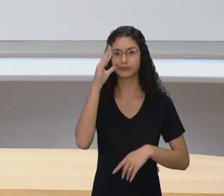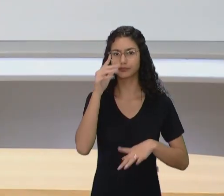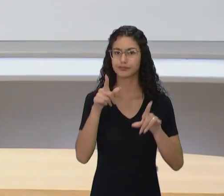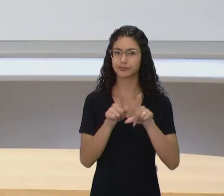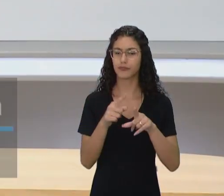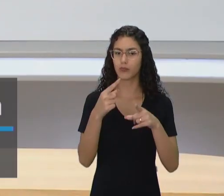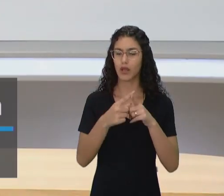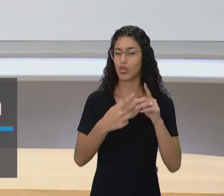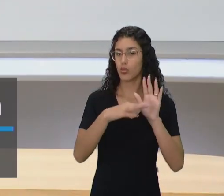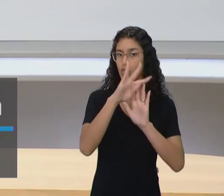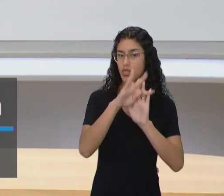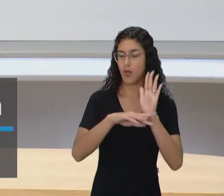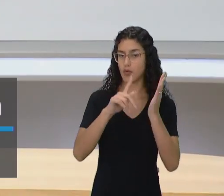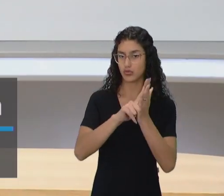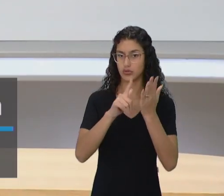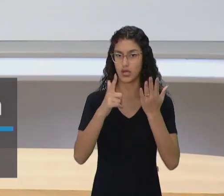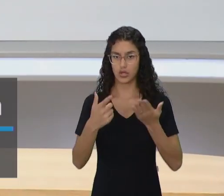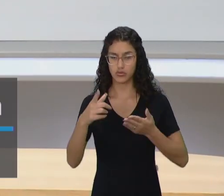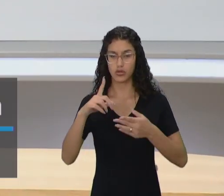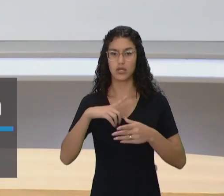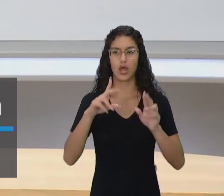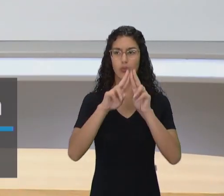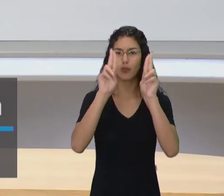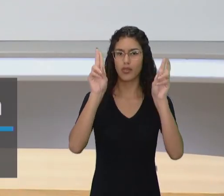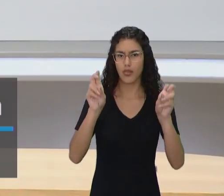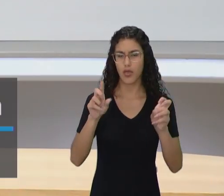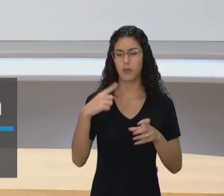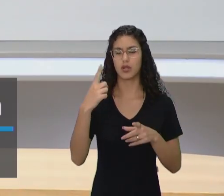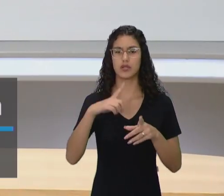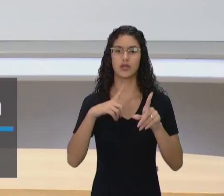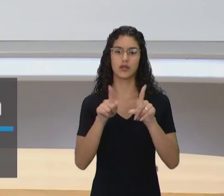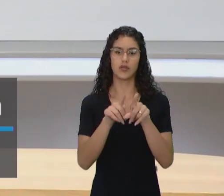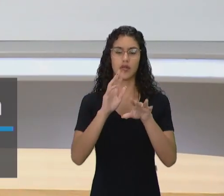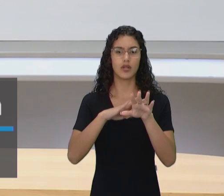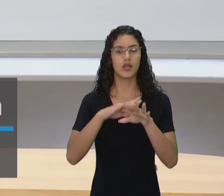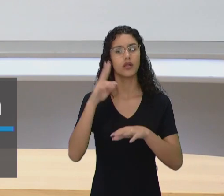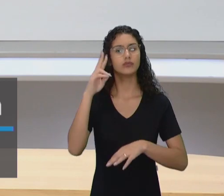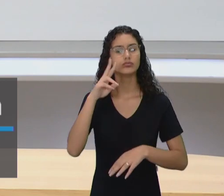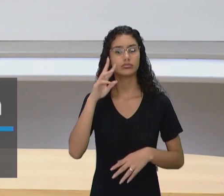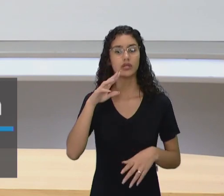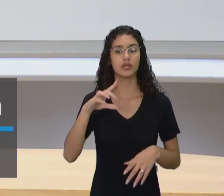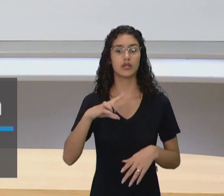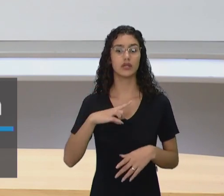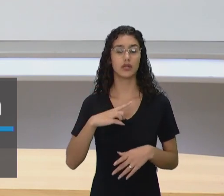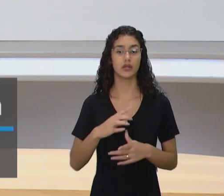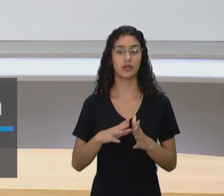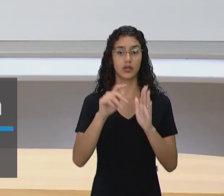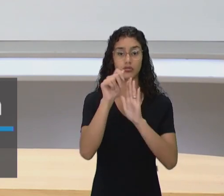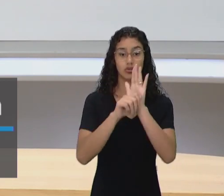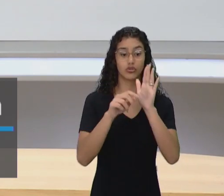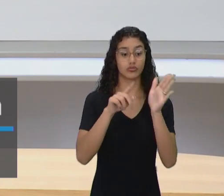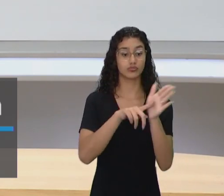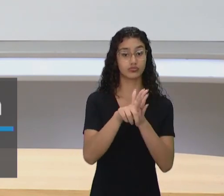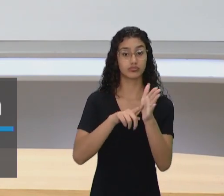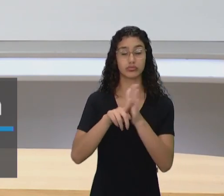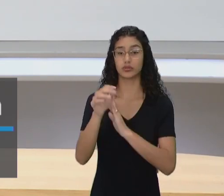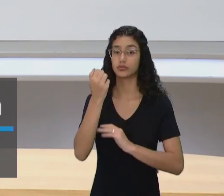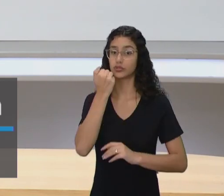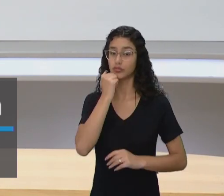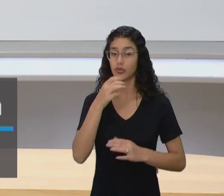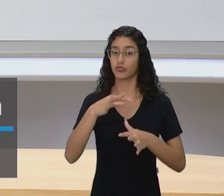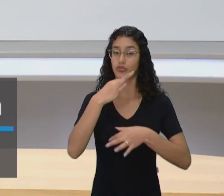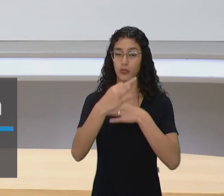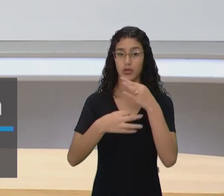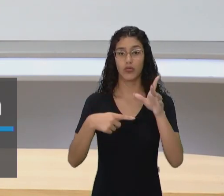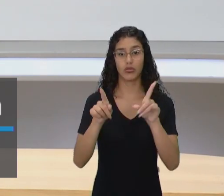porque além do assunto jornalístico, além do tema, a gente também está fazendo retomadas aqui de artigos de divulgação científica, nesse caso de artigo de